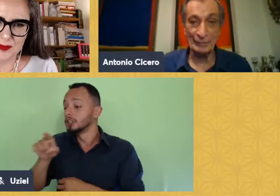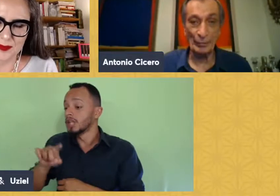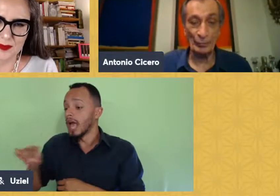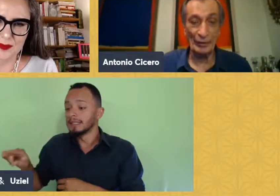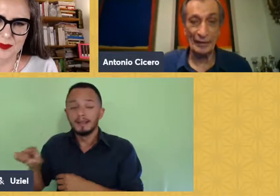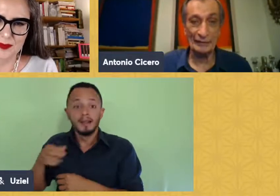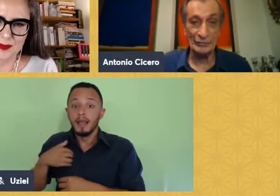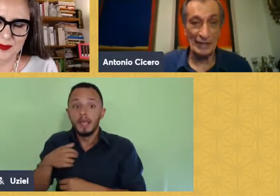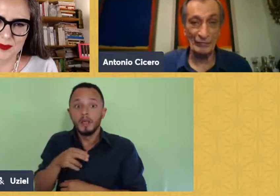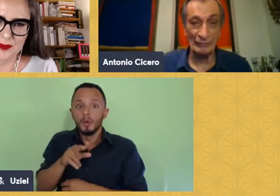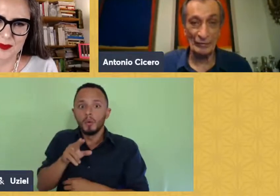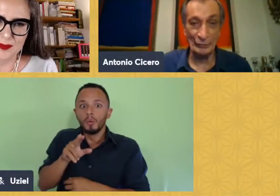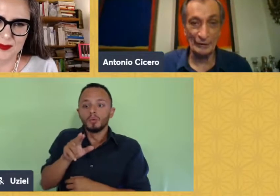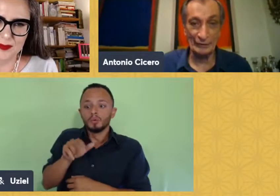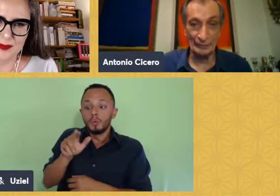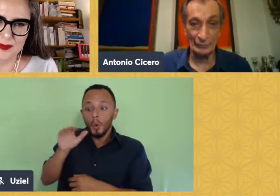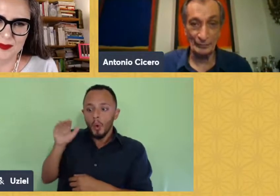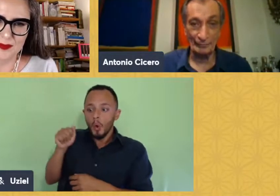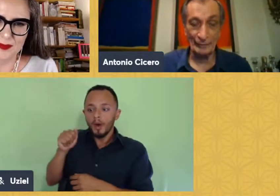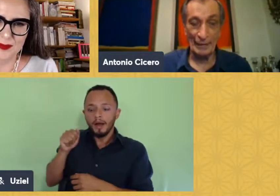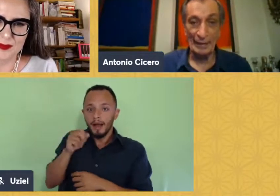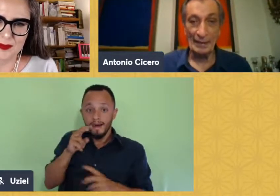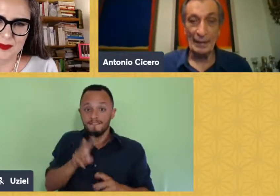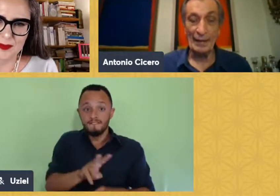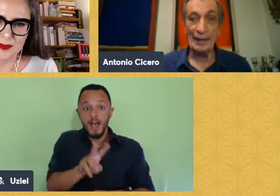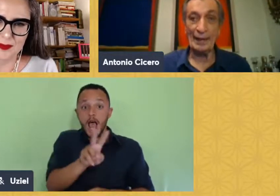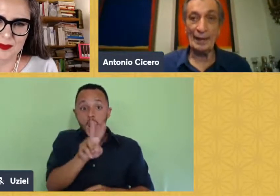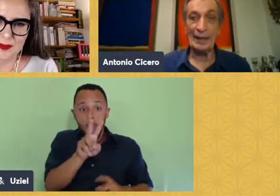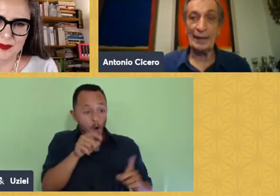música popular, não dava valor àquilo.